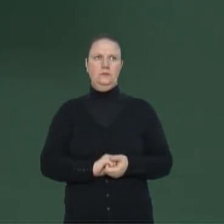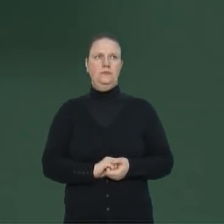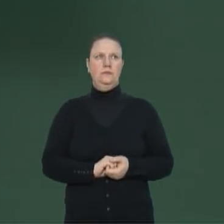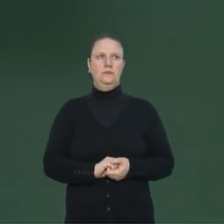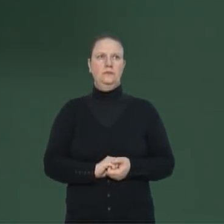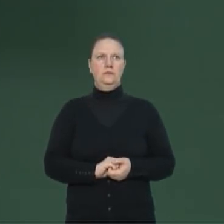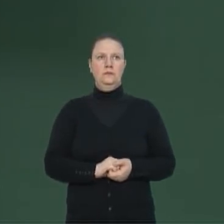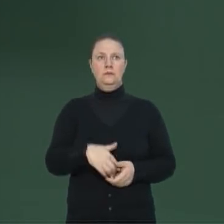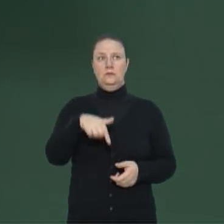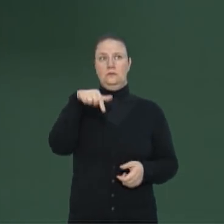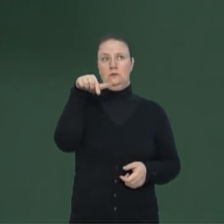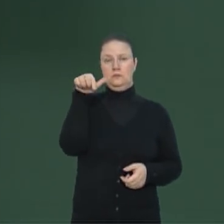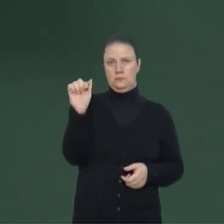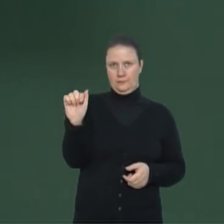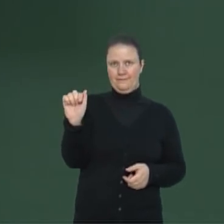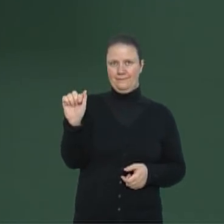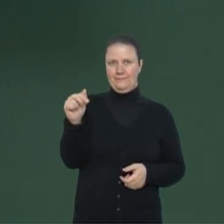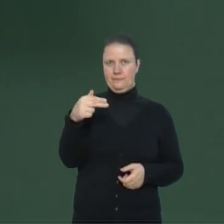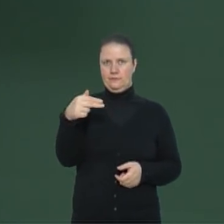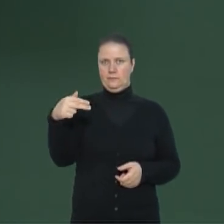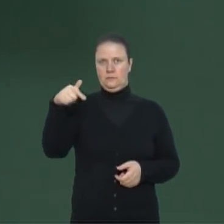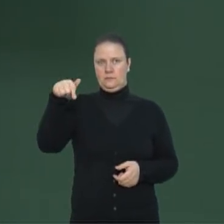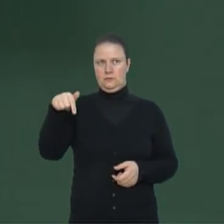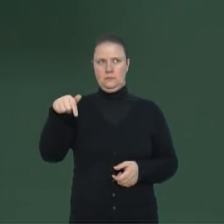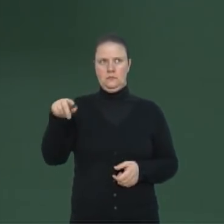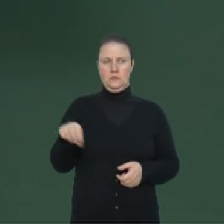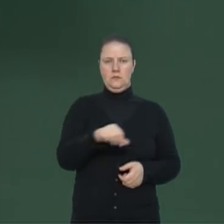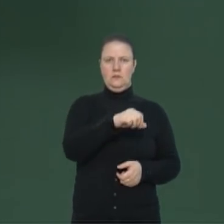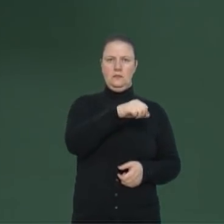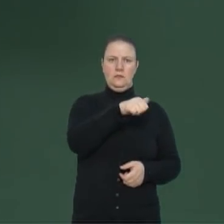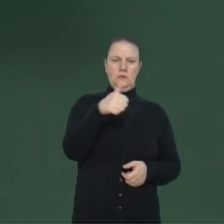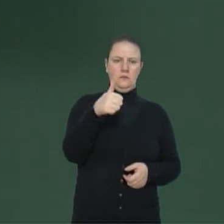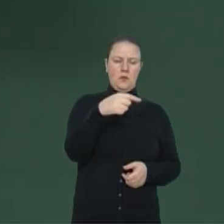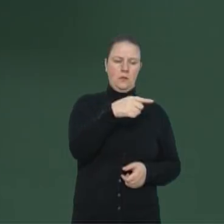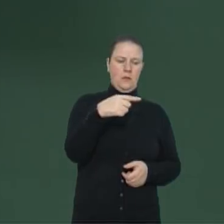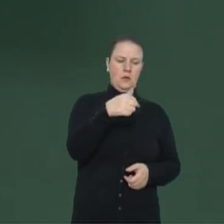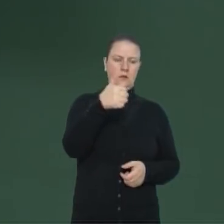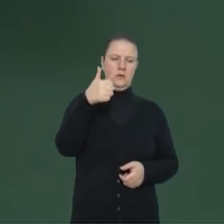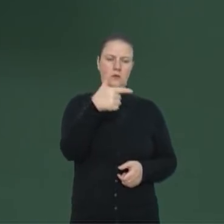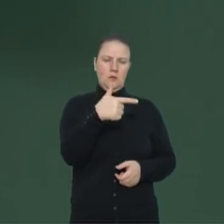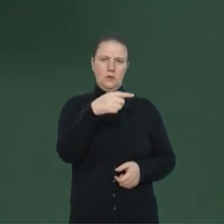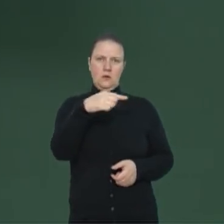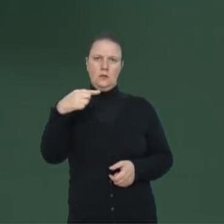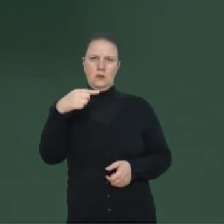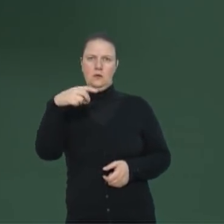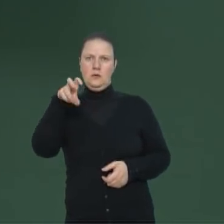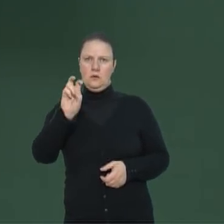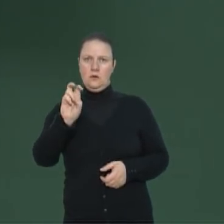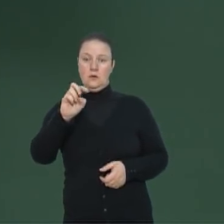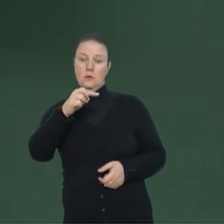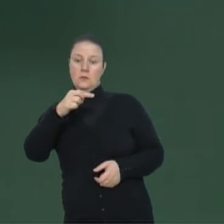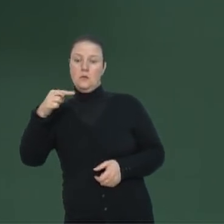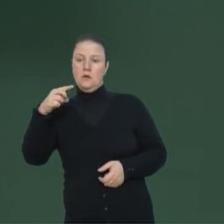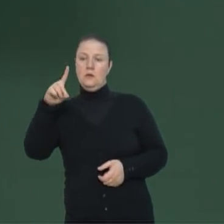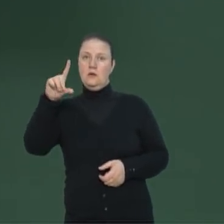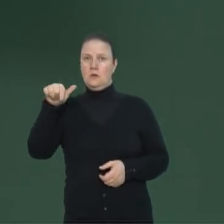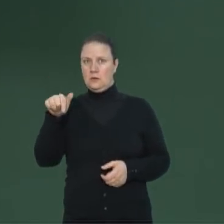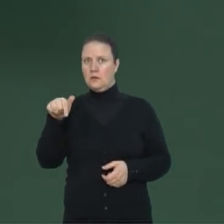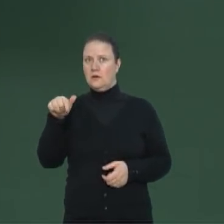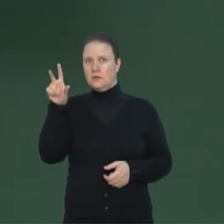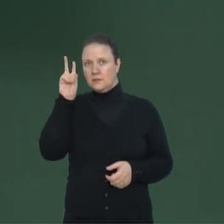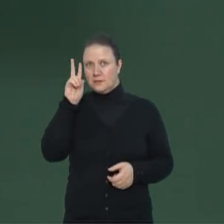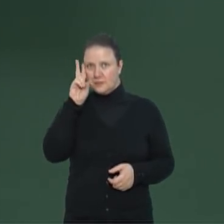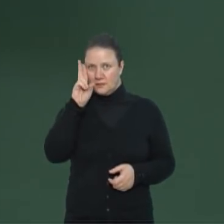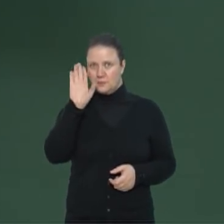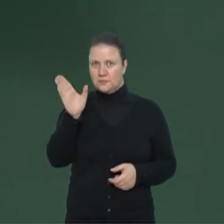É 7, tá lá, né? 7. E menos 12 menos 5, quanto é? Dá menos 17. Né? Que são os mesmos resultados que a gente